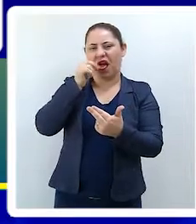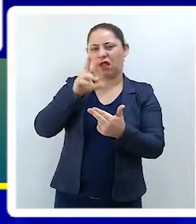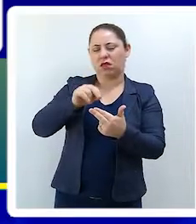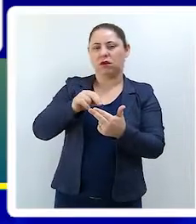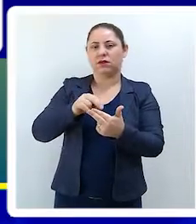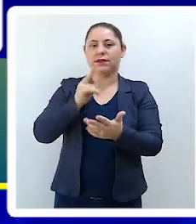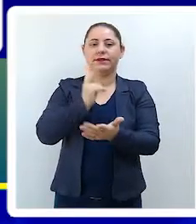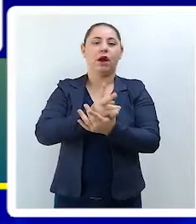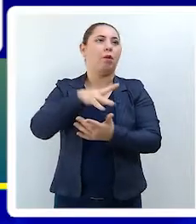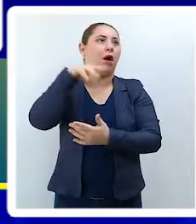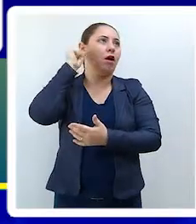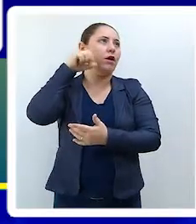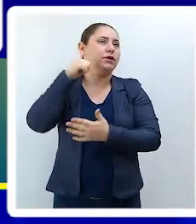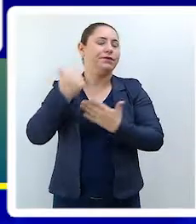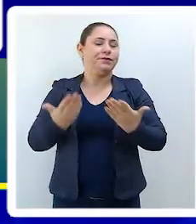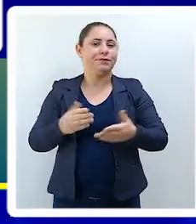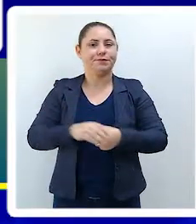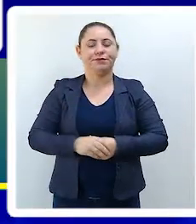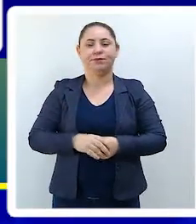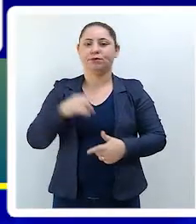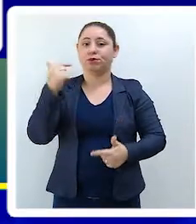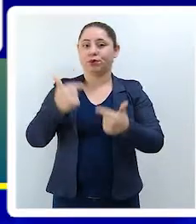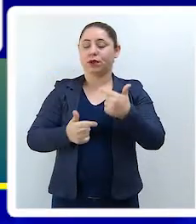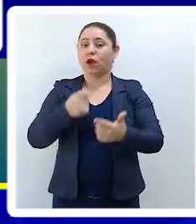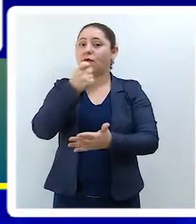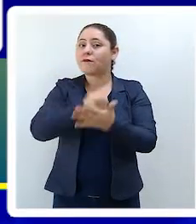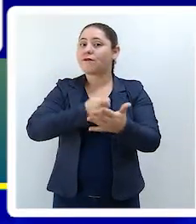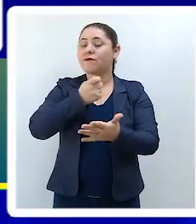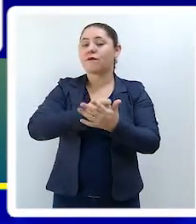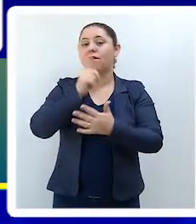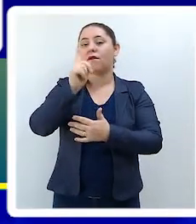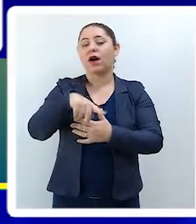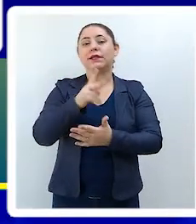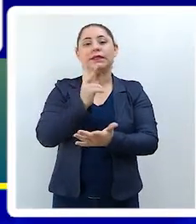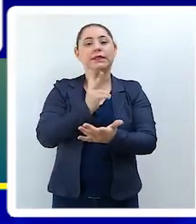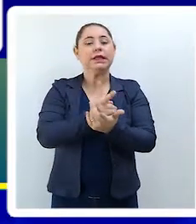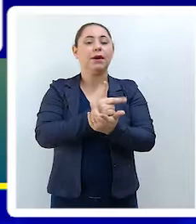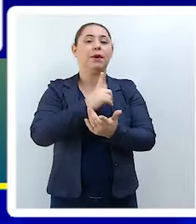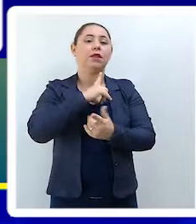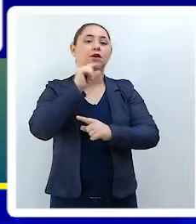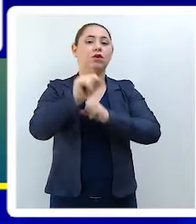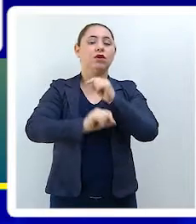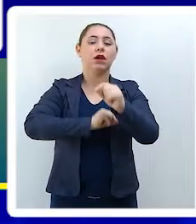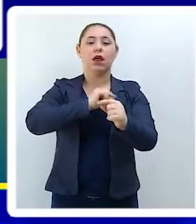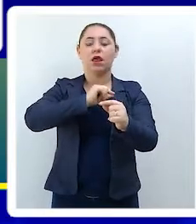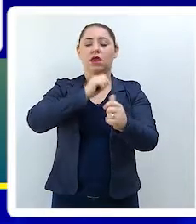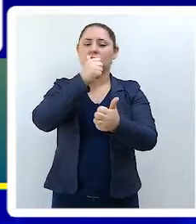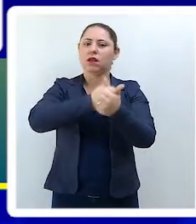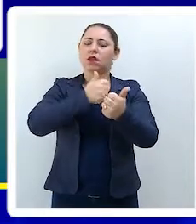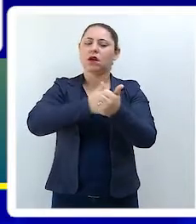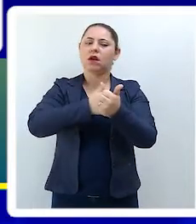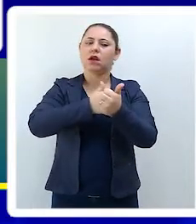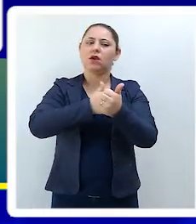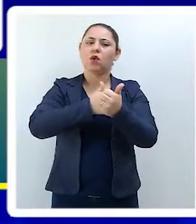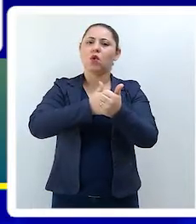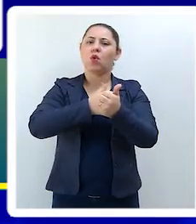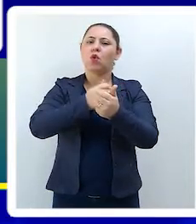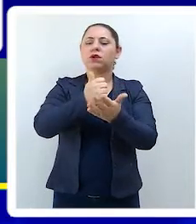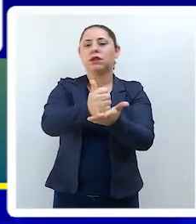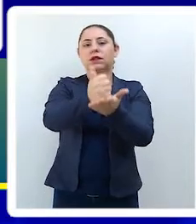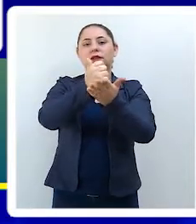gente sempre escuta, né? Então, assim, políticas afirmativas, elas sempre vêm para trazer